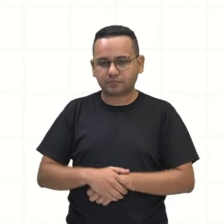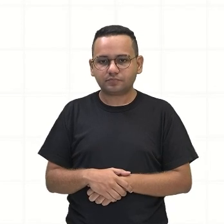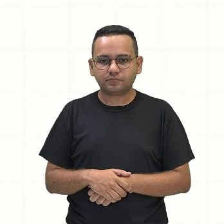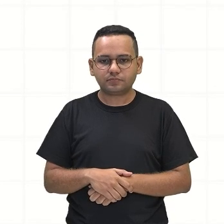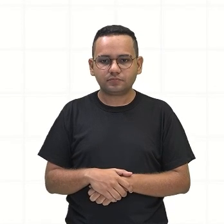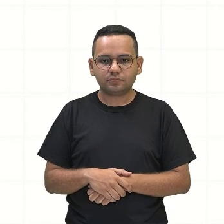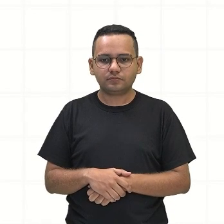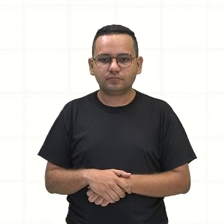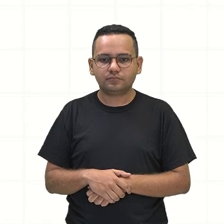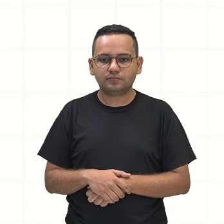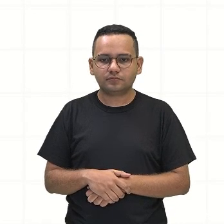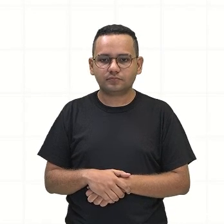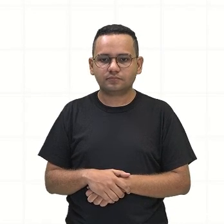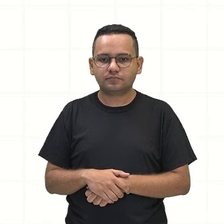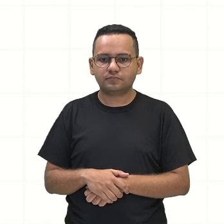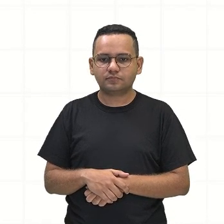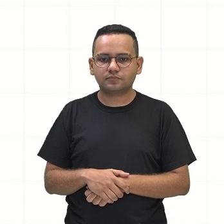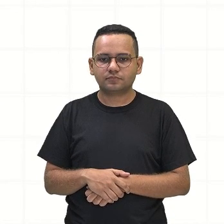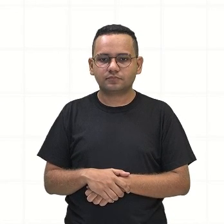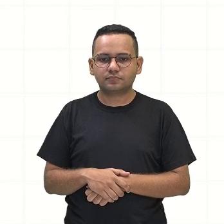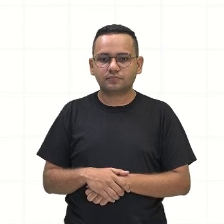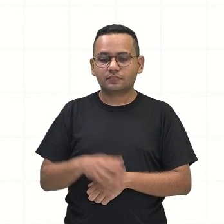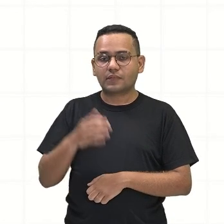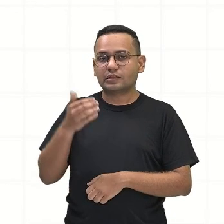10% vezes 2,